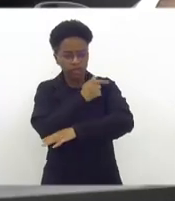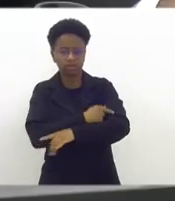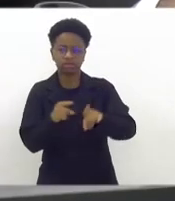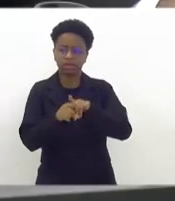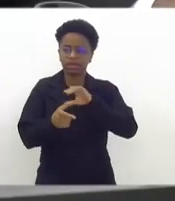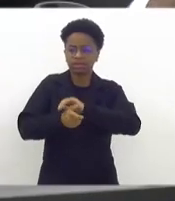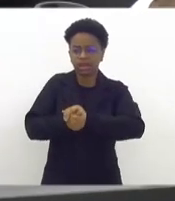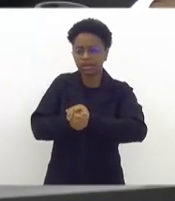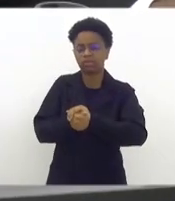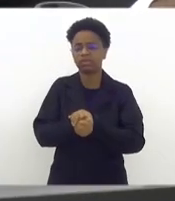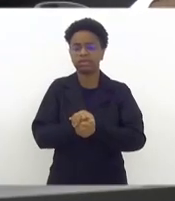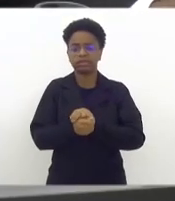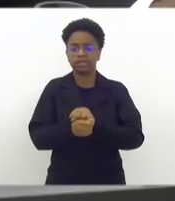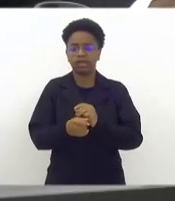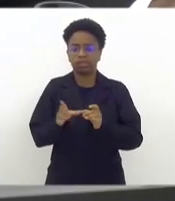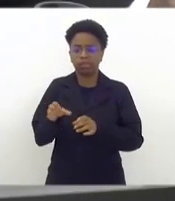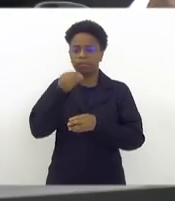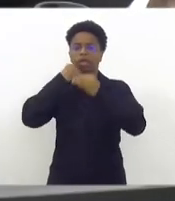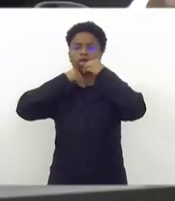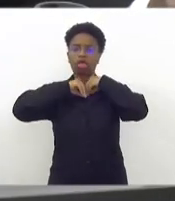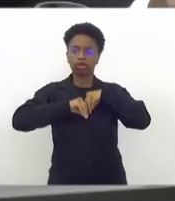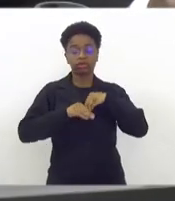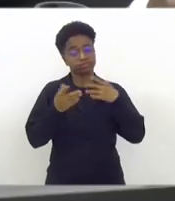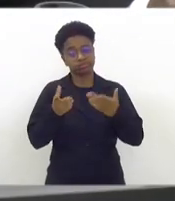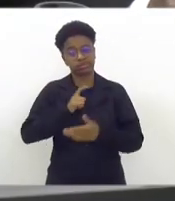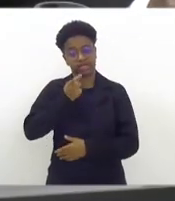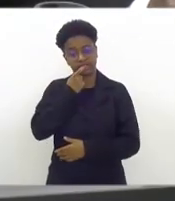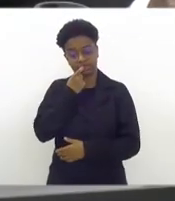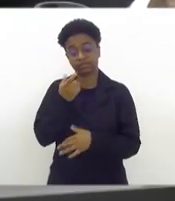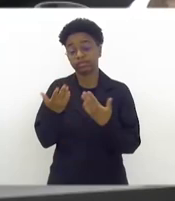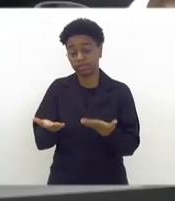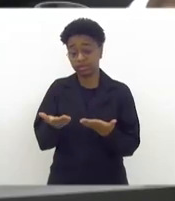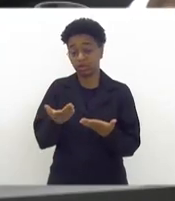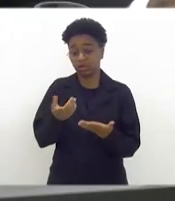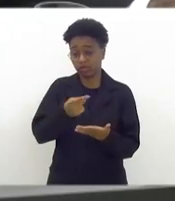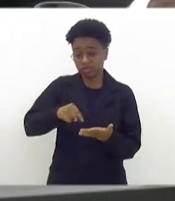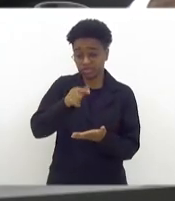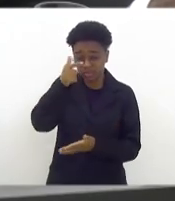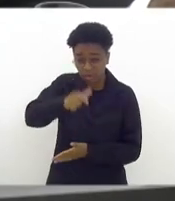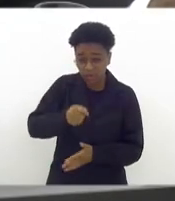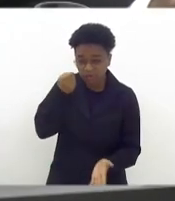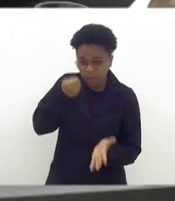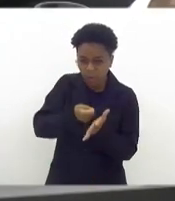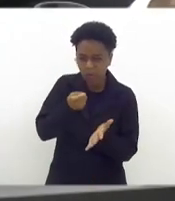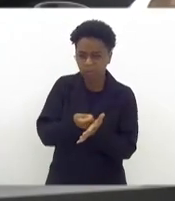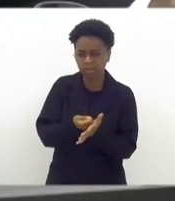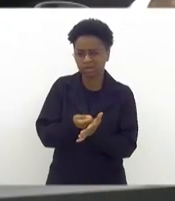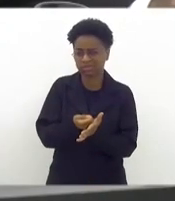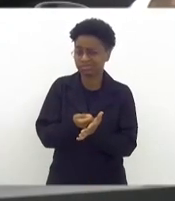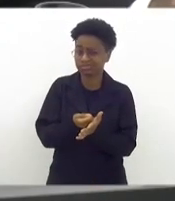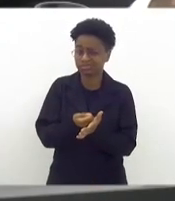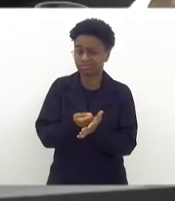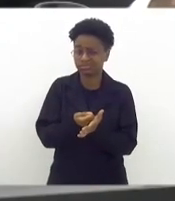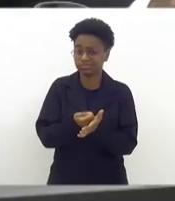entupiam tudo de plástico. Então, você, quer dizer, obrigar outra vez a